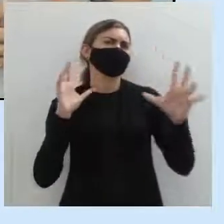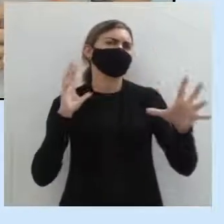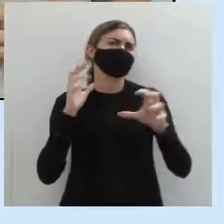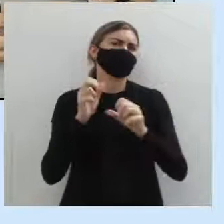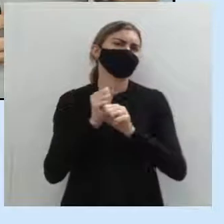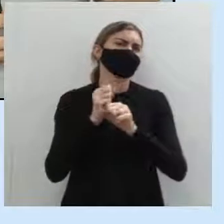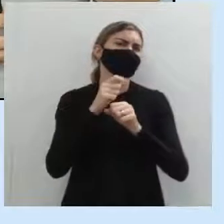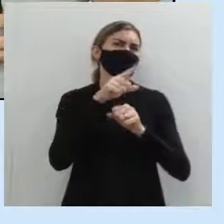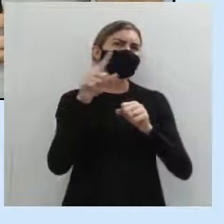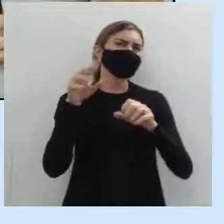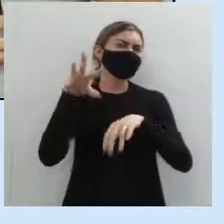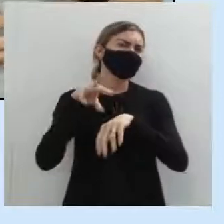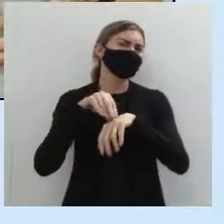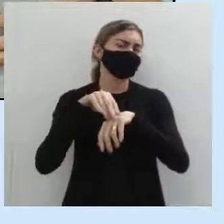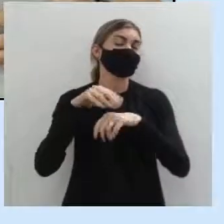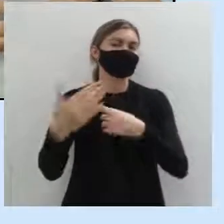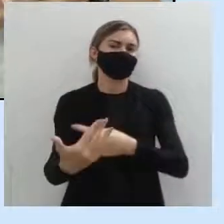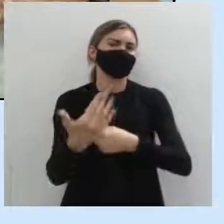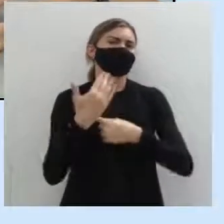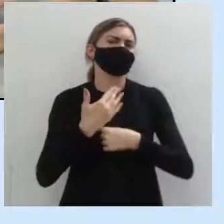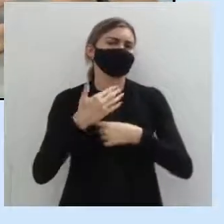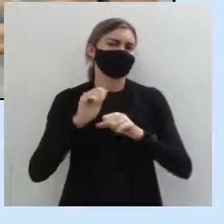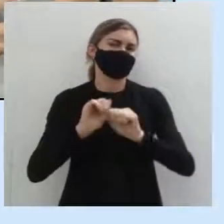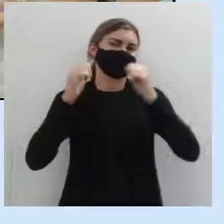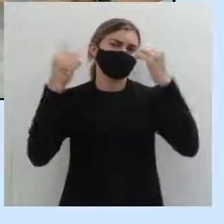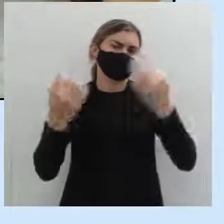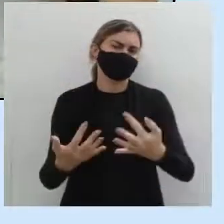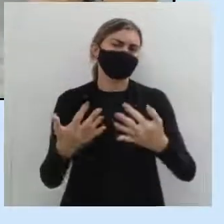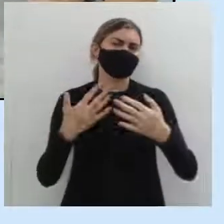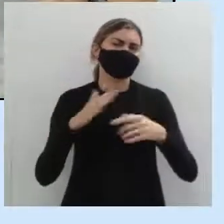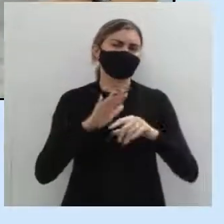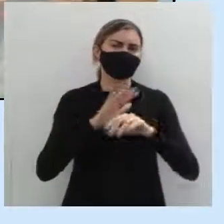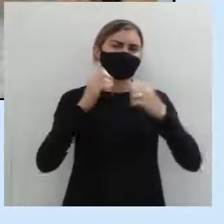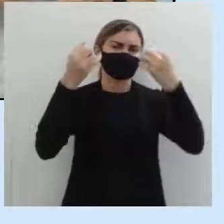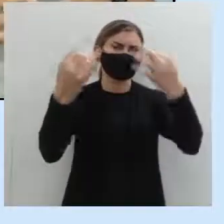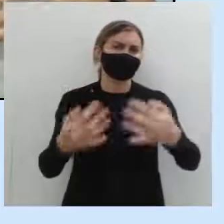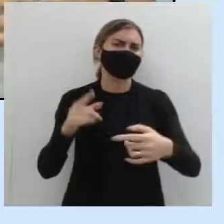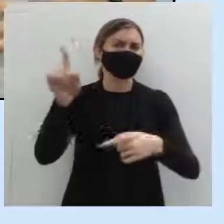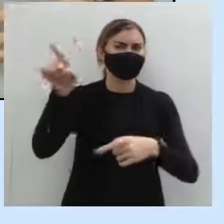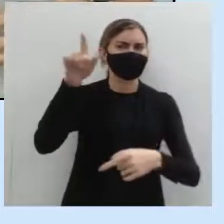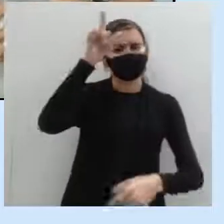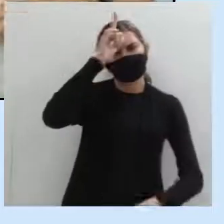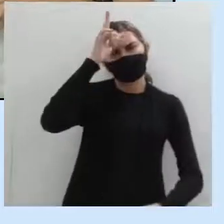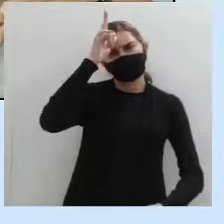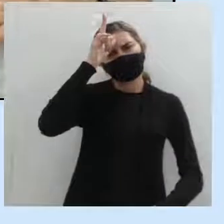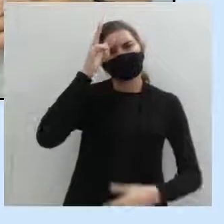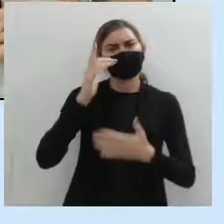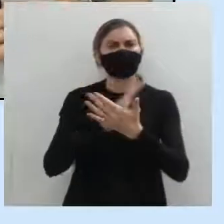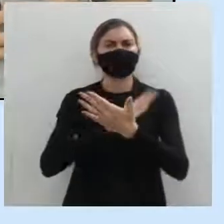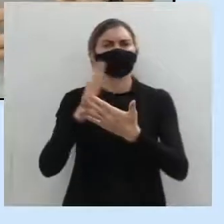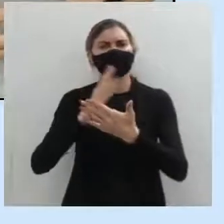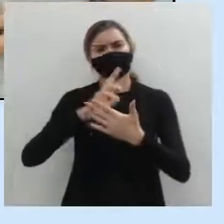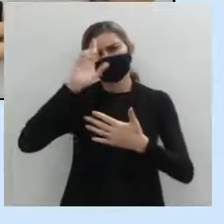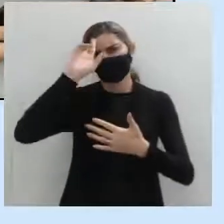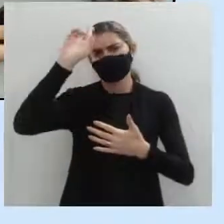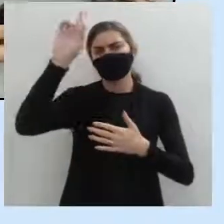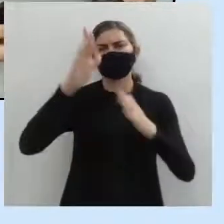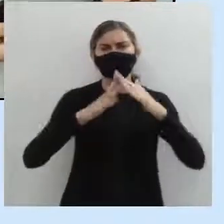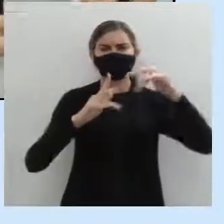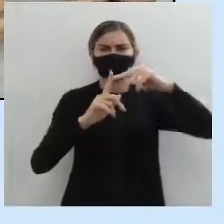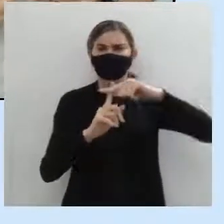levantamento? Porque isso ajuda a explicar porque ali, na Alemanha, algumas